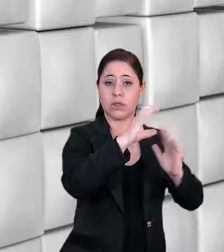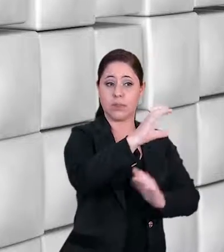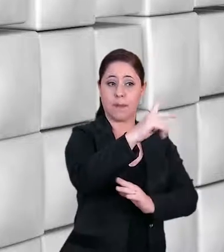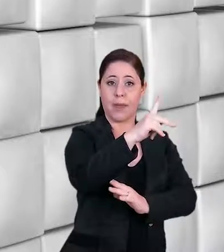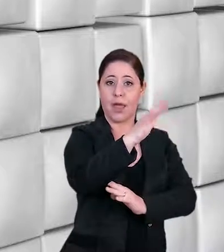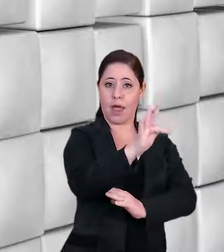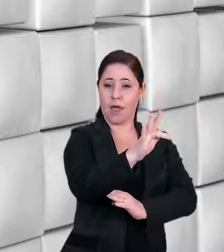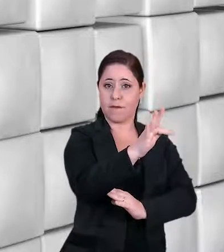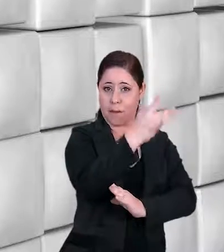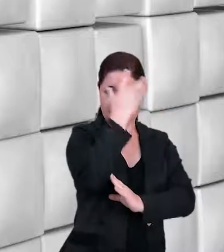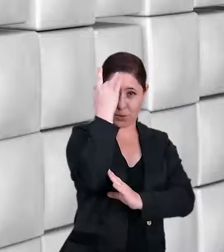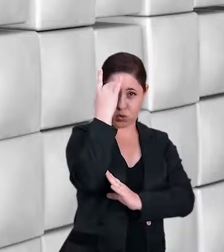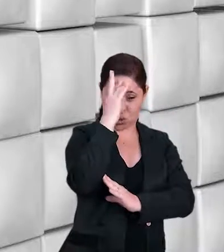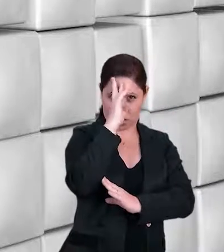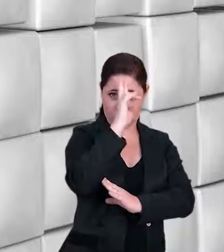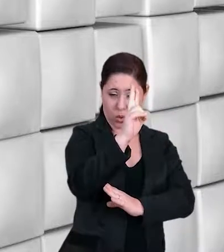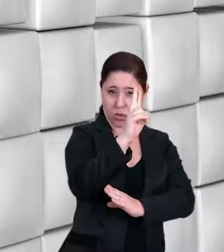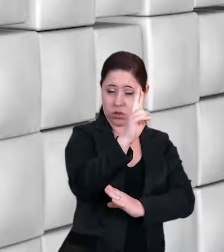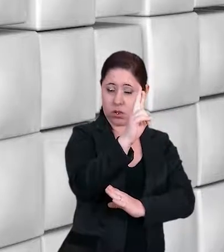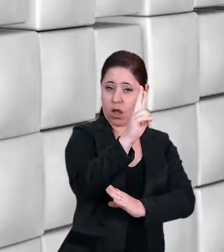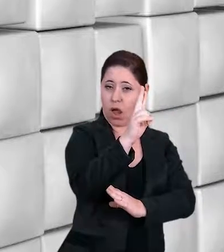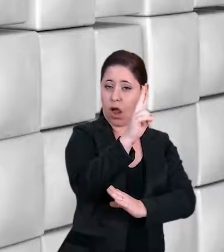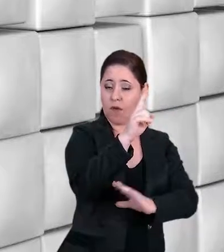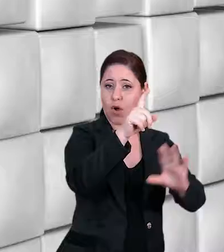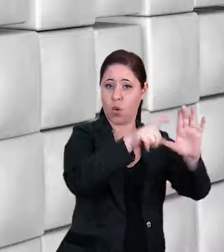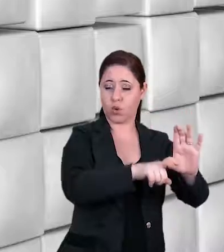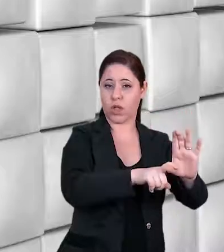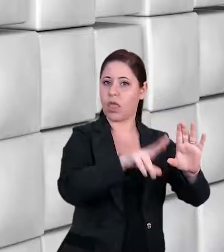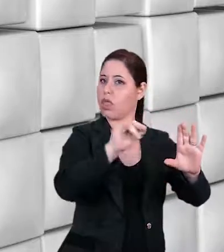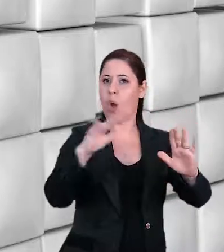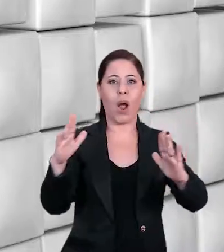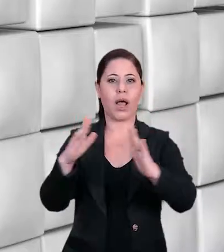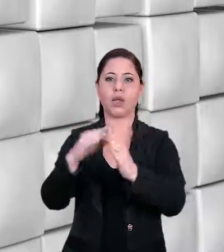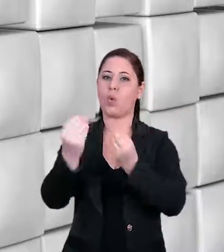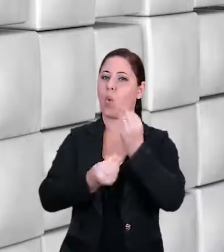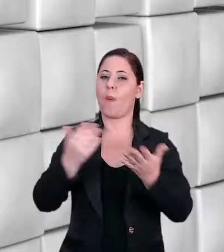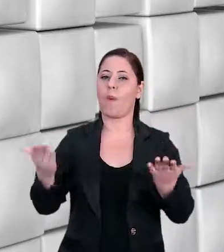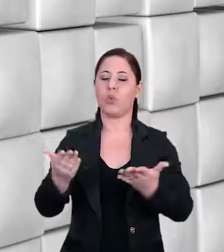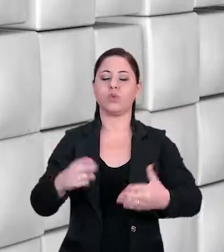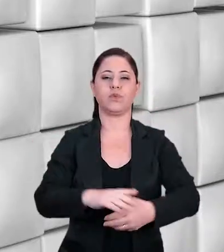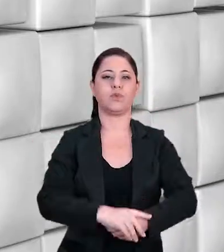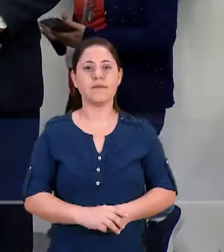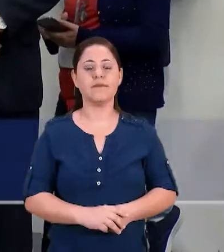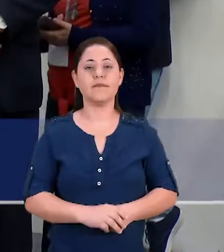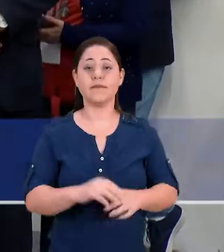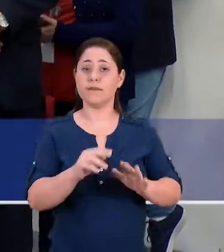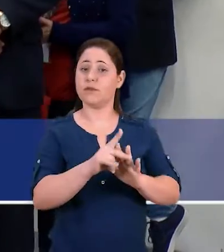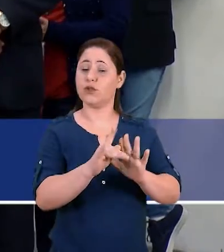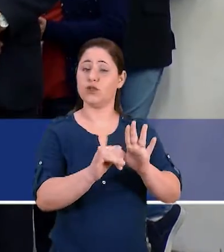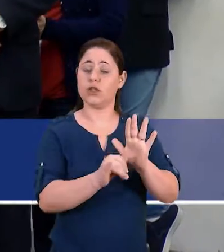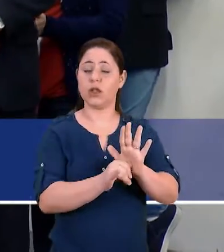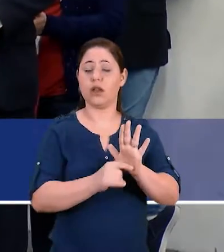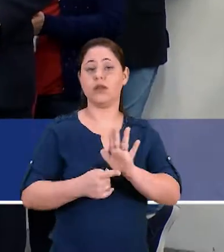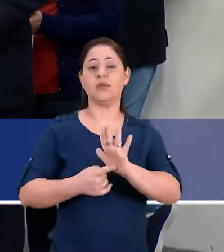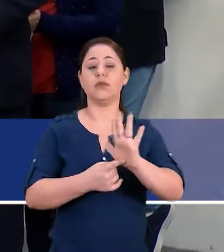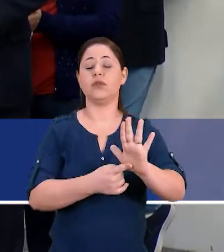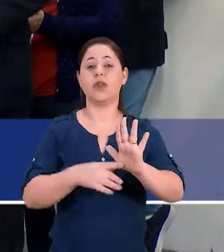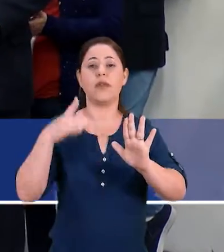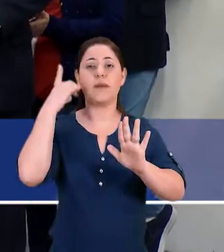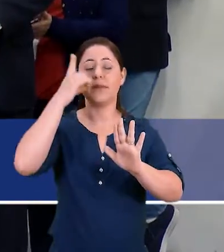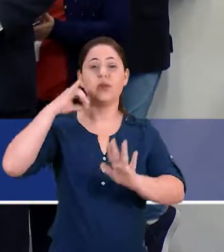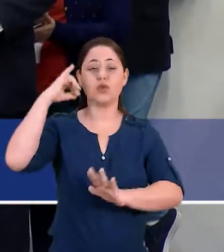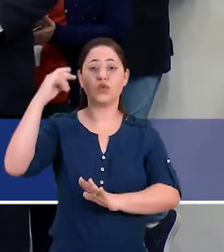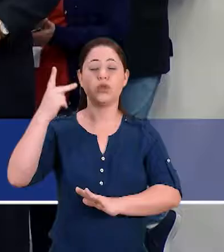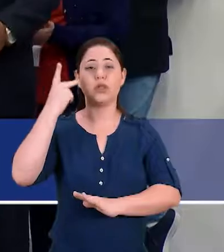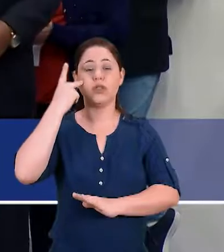ao CPF do titular da conta e não à residência, como ocorre hoje. O projeto foi